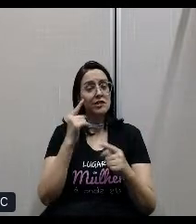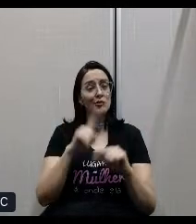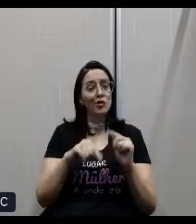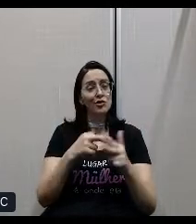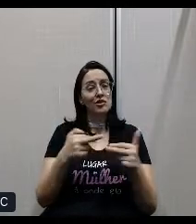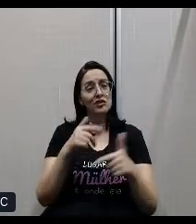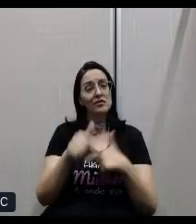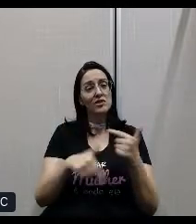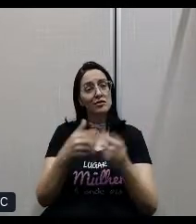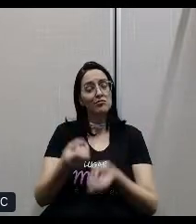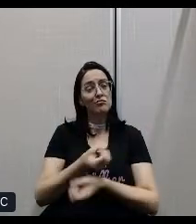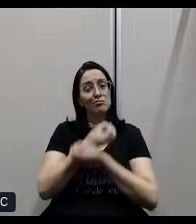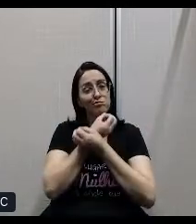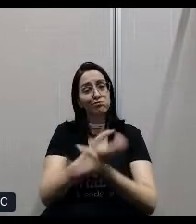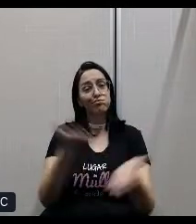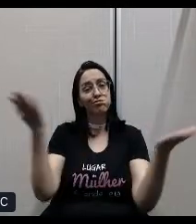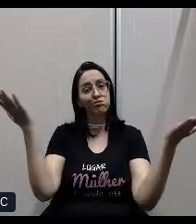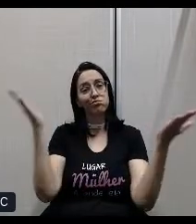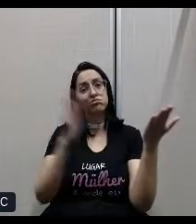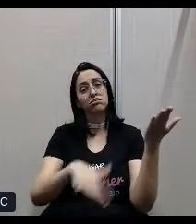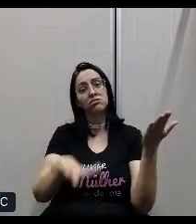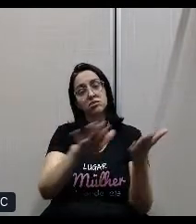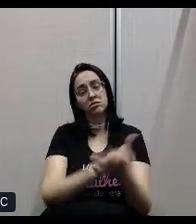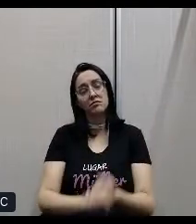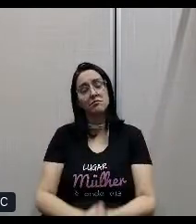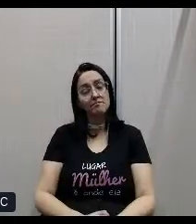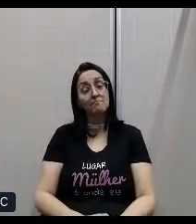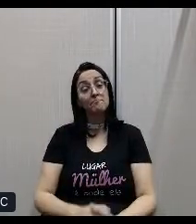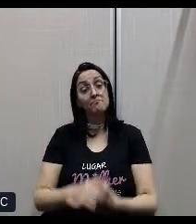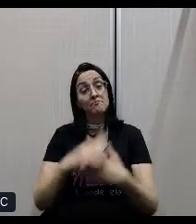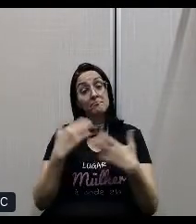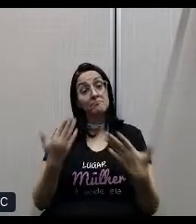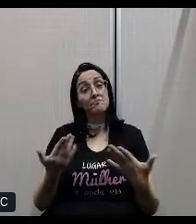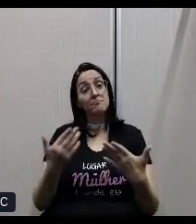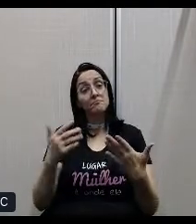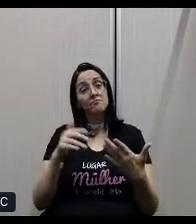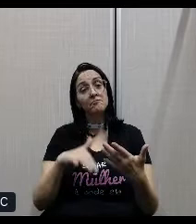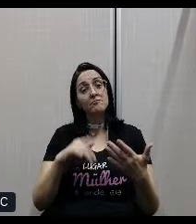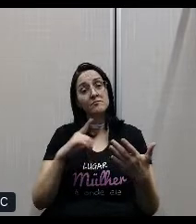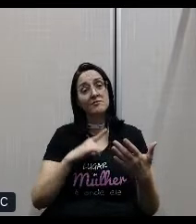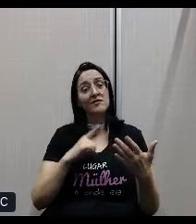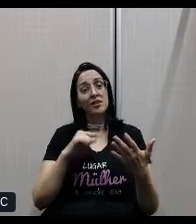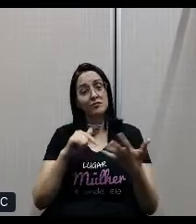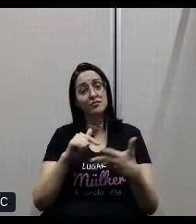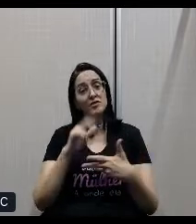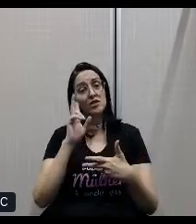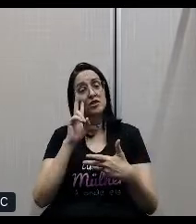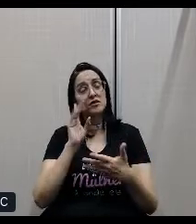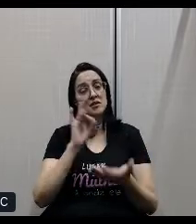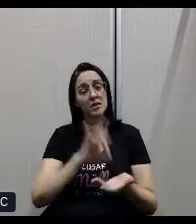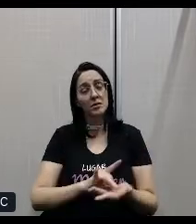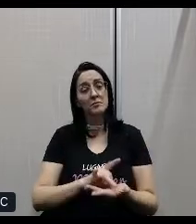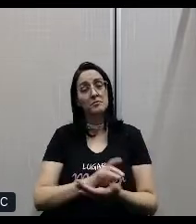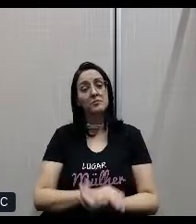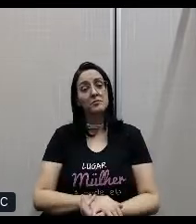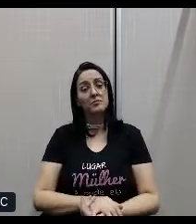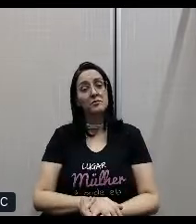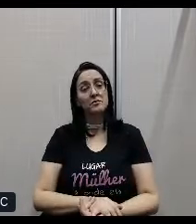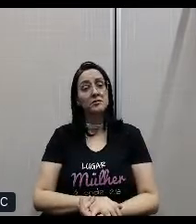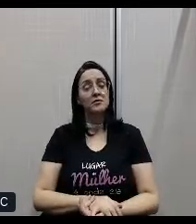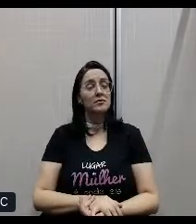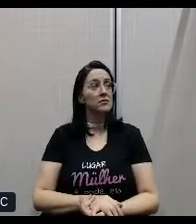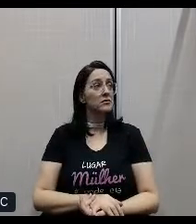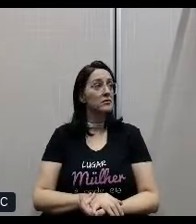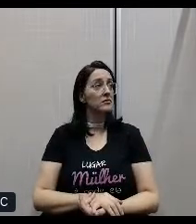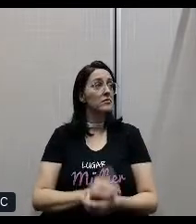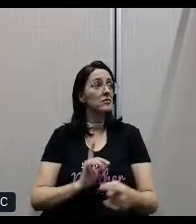coloca no mercado. E daí eu trouxe alguns casos aqui só para a gente evidenciar que o que é que